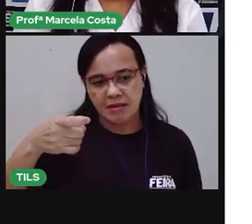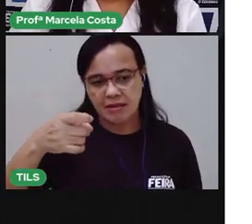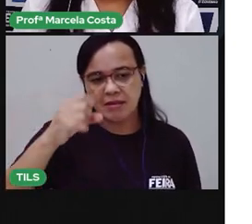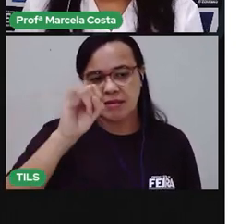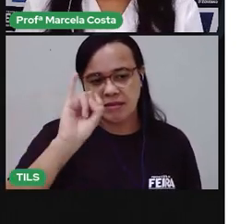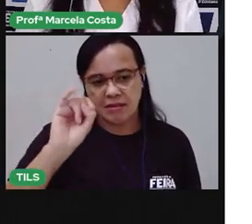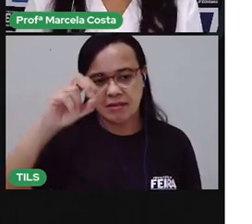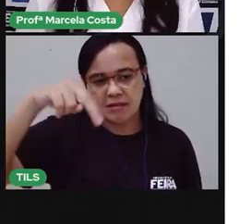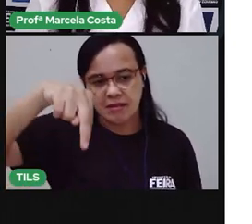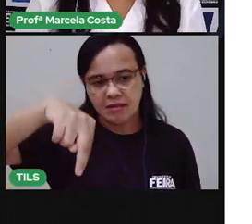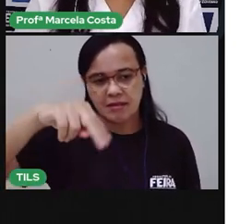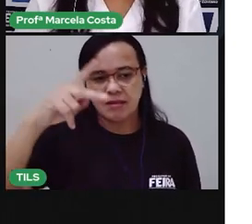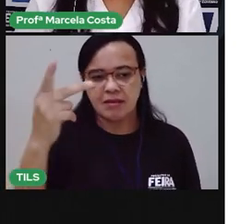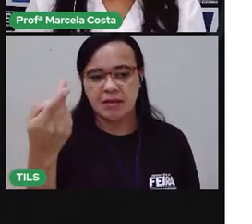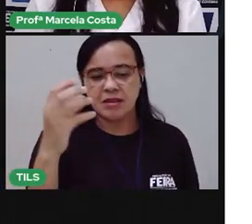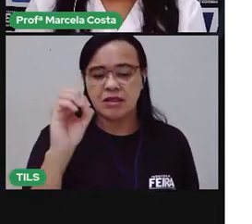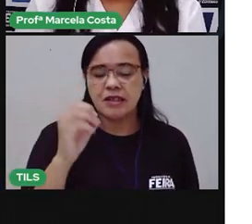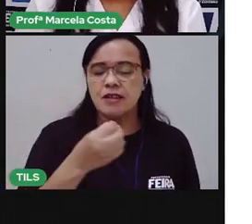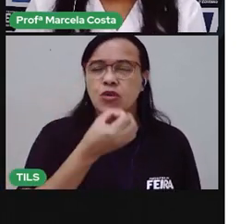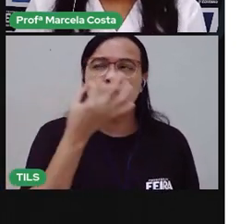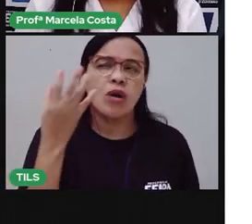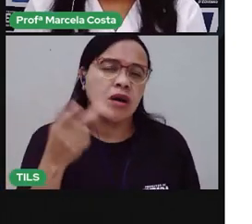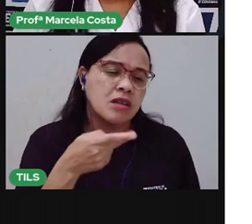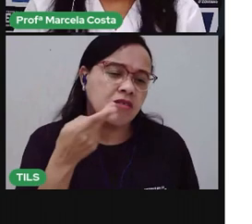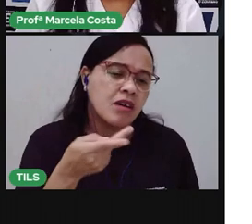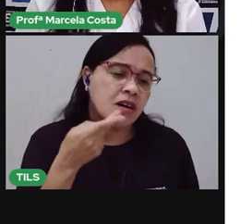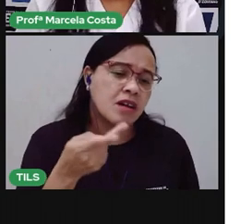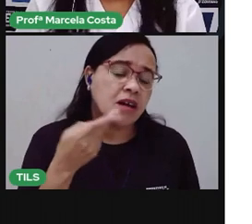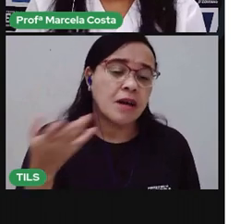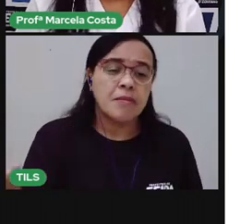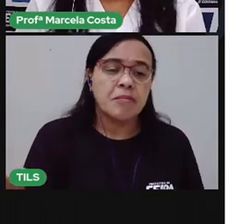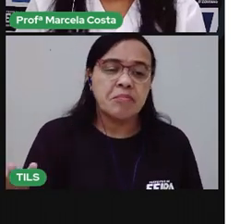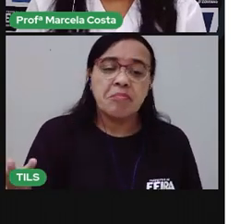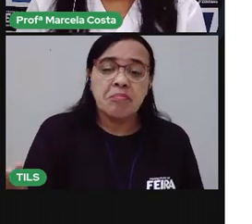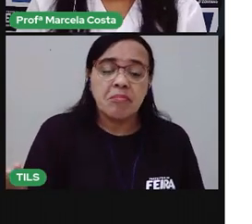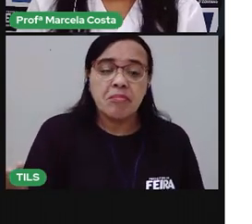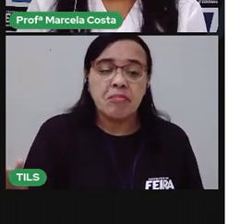e quantas vezes você abriu a boca para falar peixinho